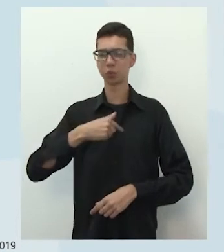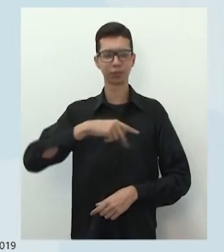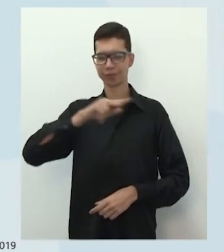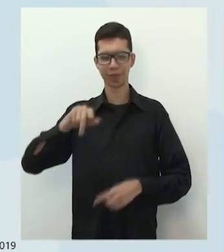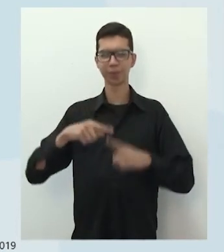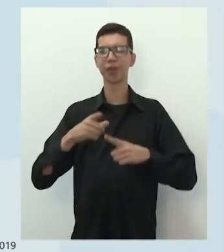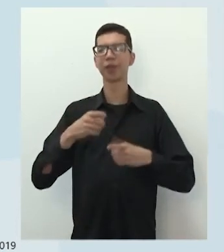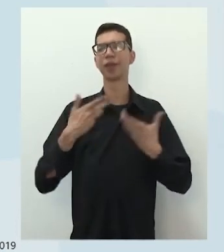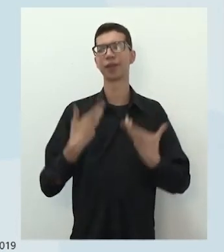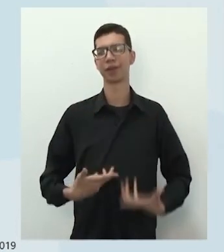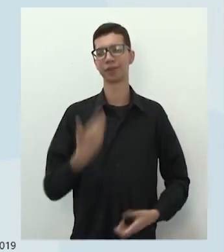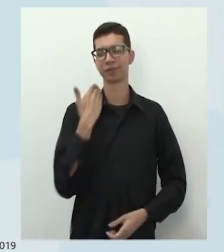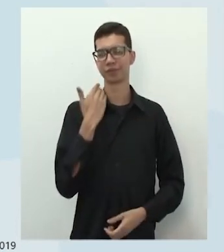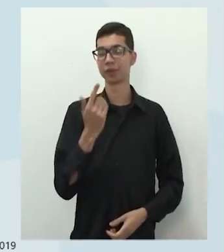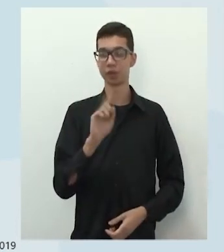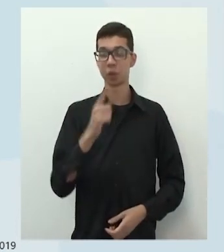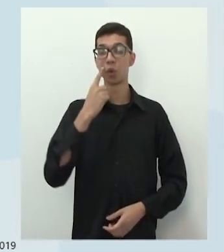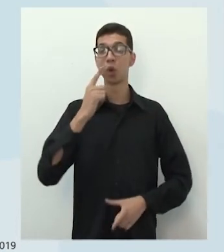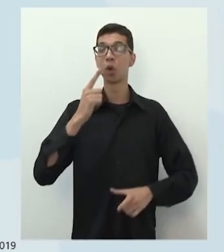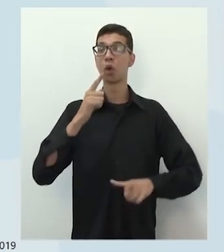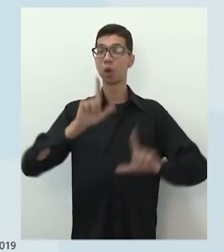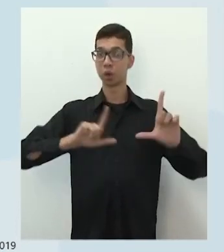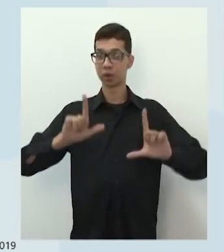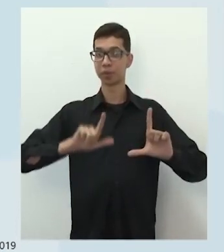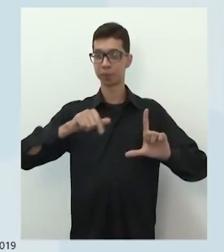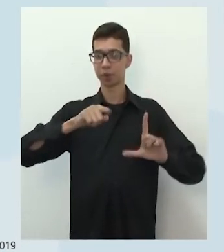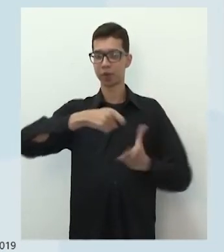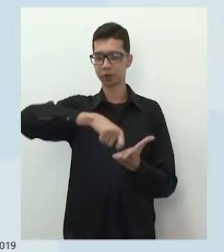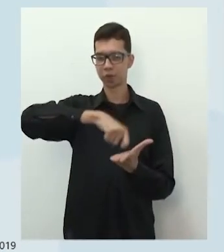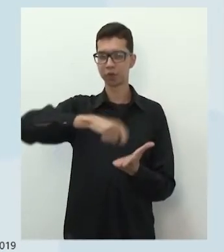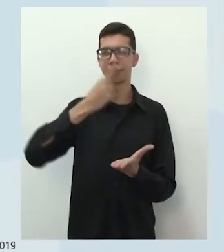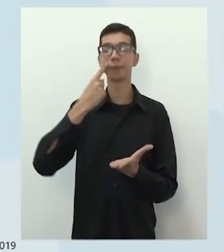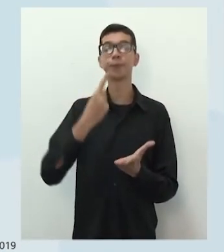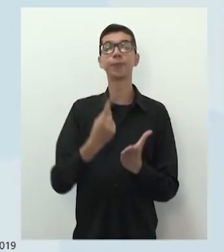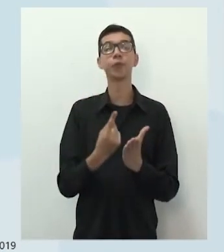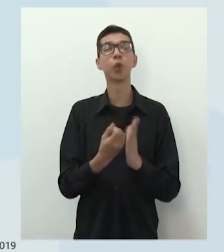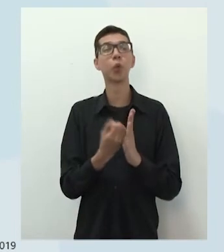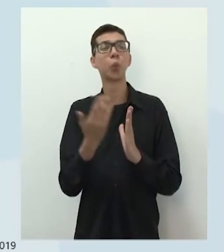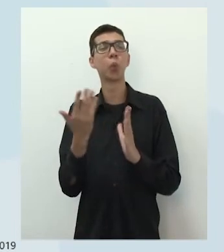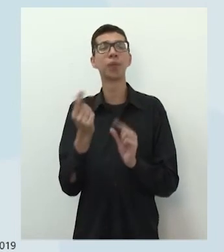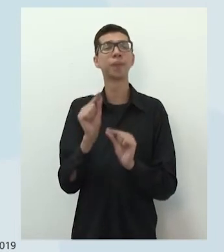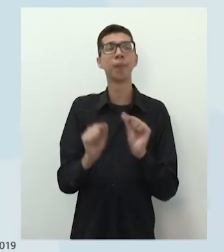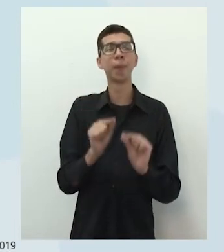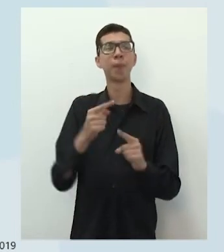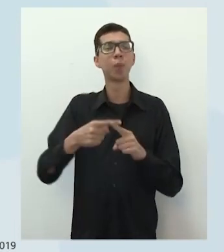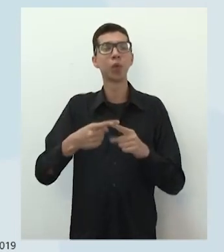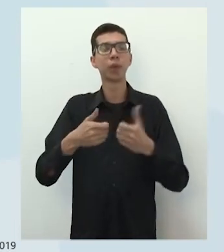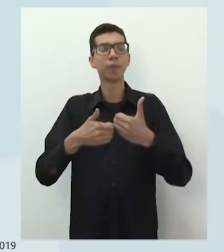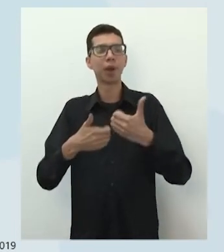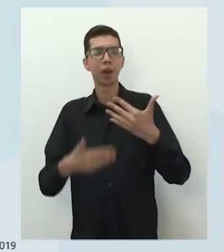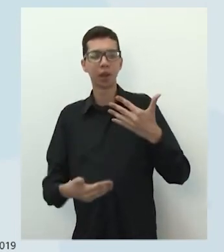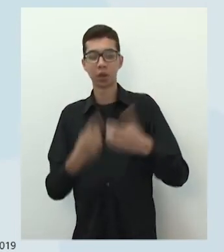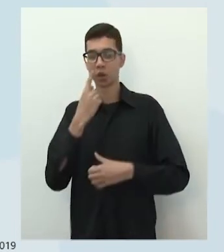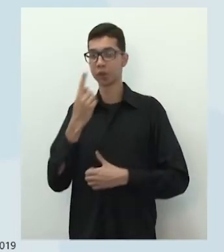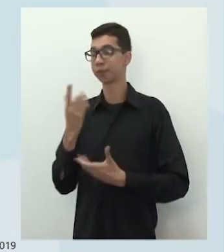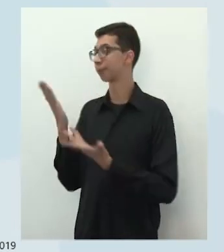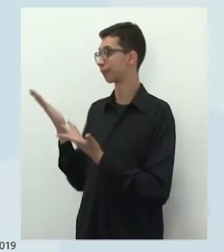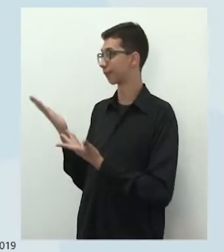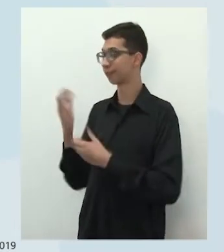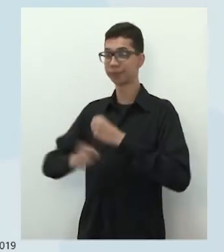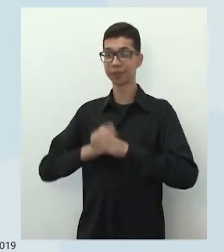alguém fala para eles que internet não é coisa do bem, não é coisa para eles. 1,2 milhões nem sabe usar a internet. Tudo